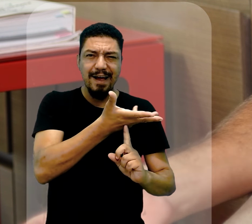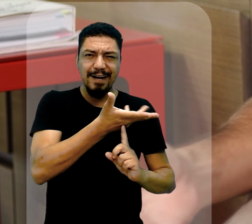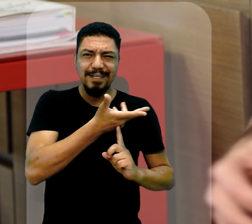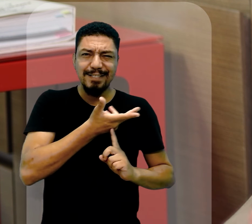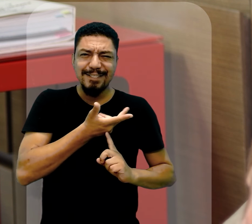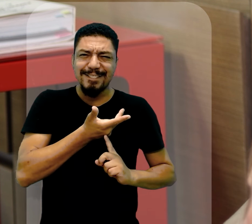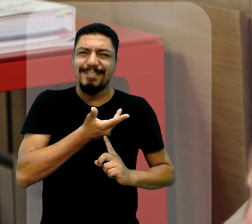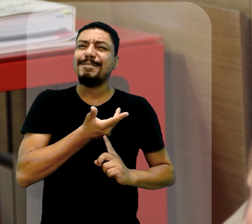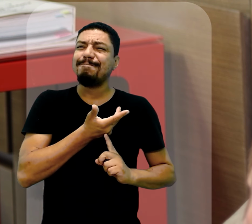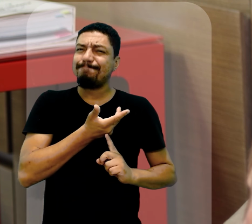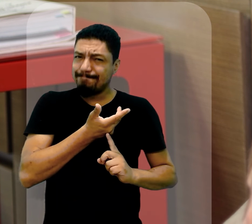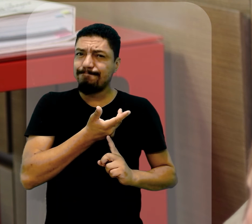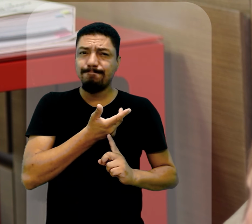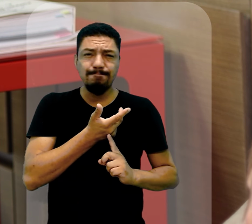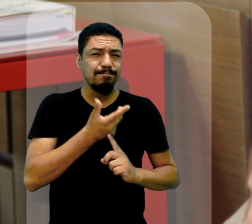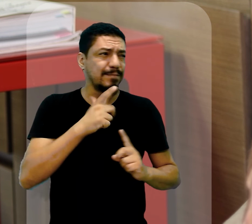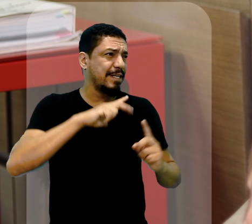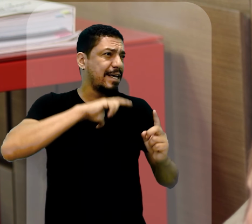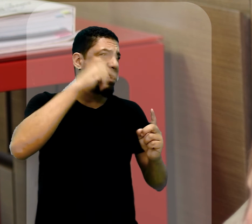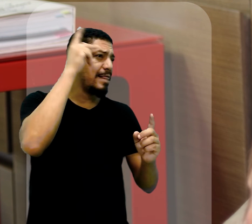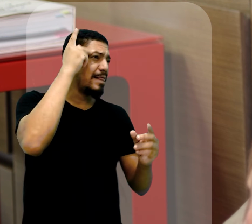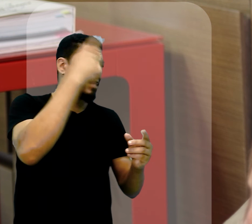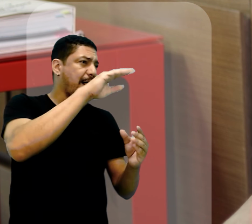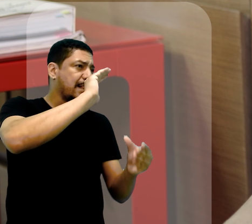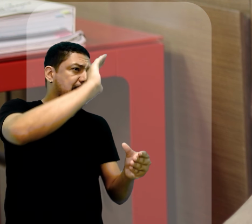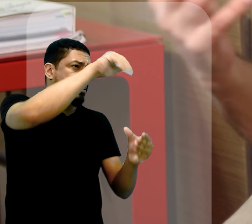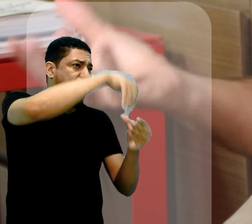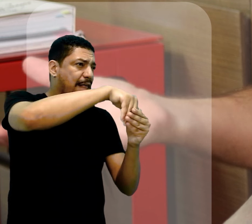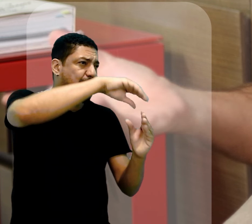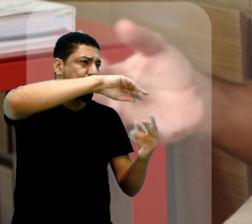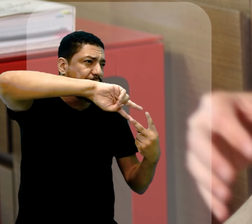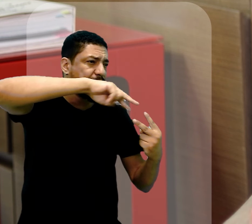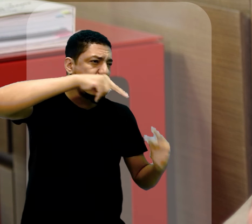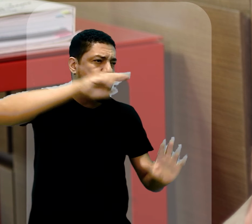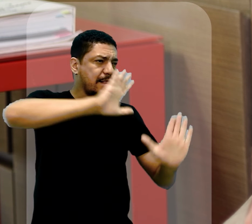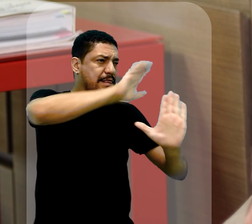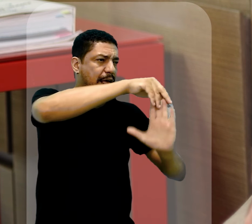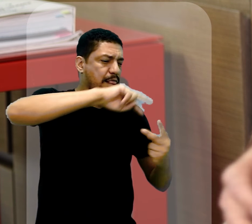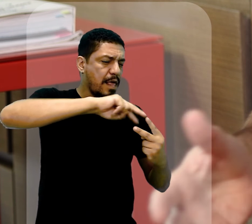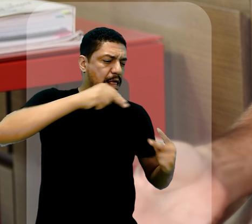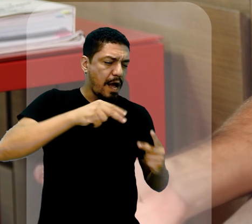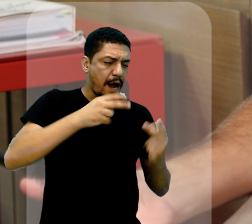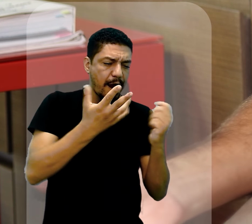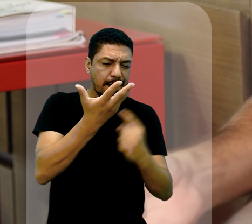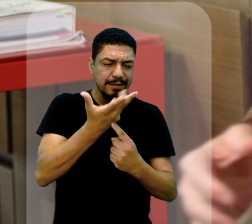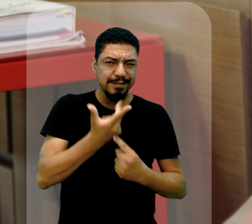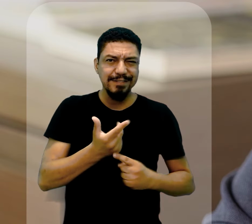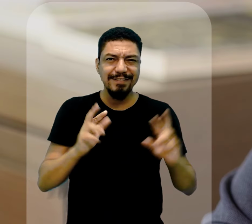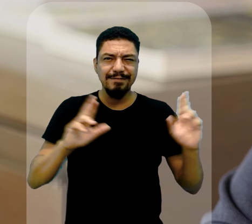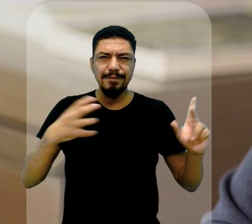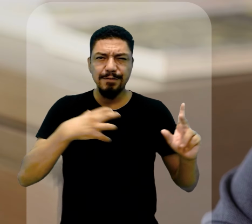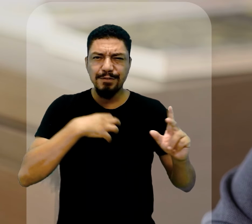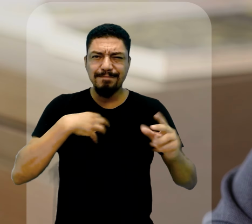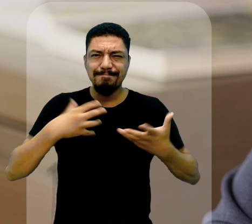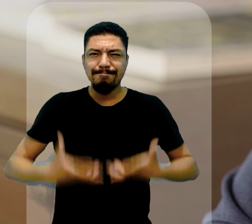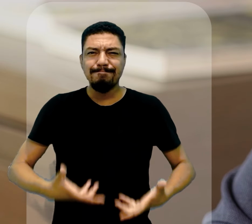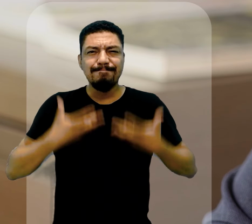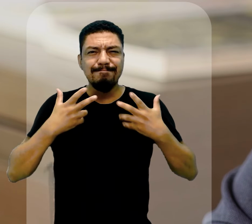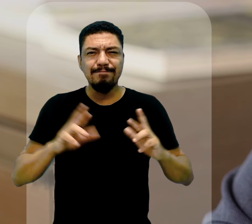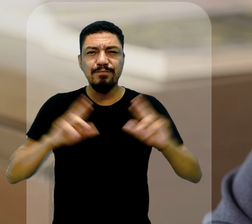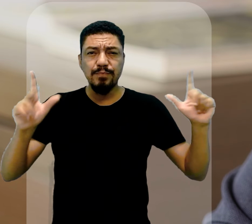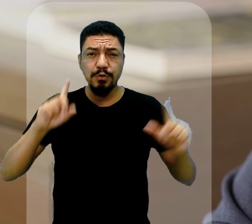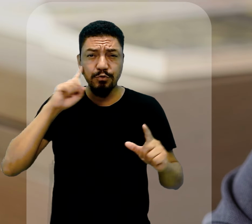artística, né, como Helena, é sempre a mesma fonte de inspiração, né? É um contraponto para o meu dia a dia, uma pessoa